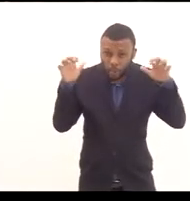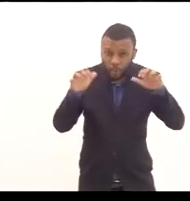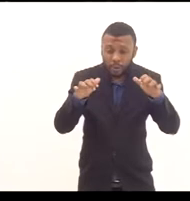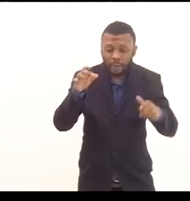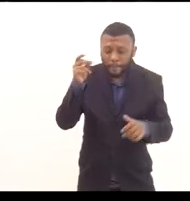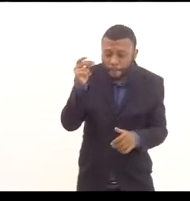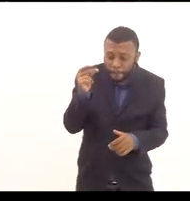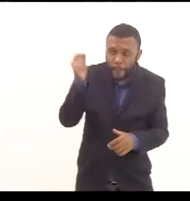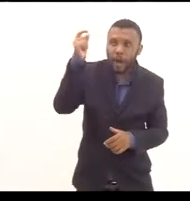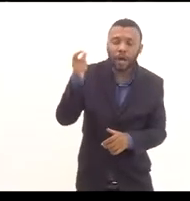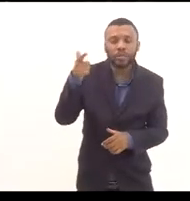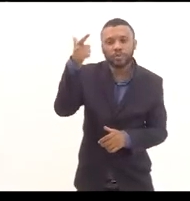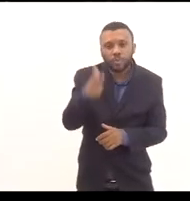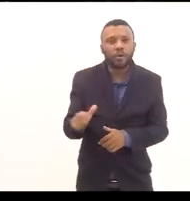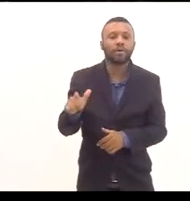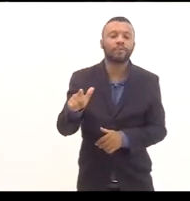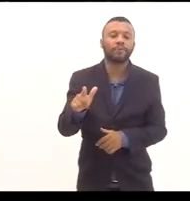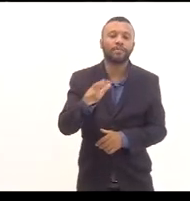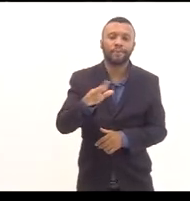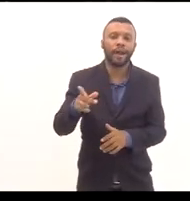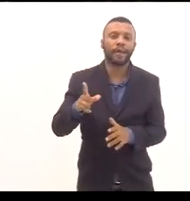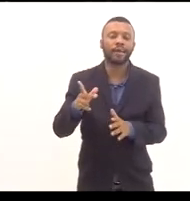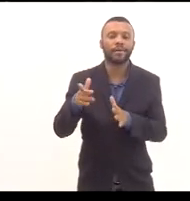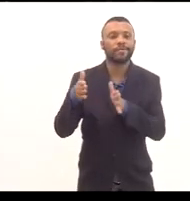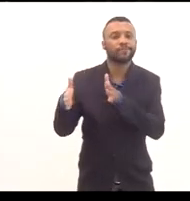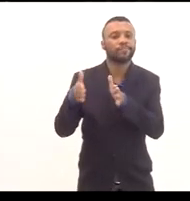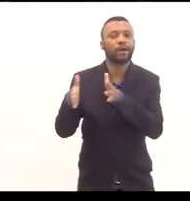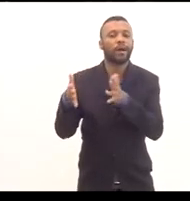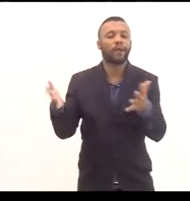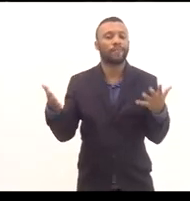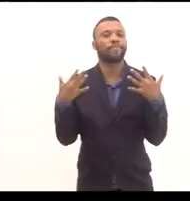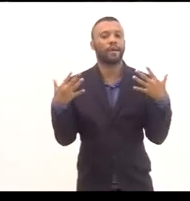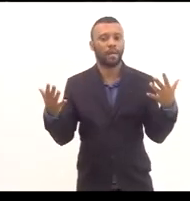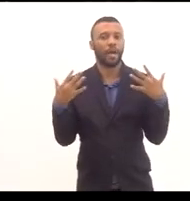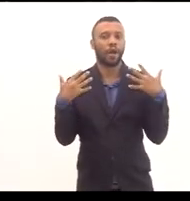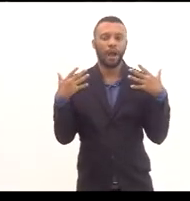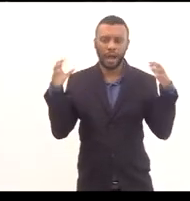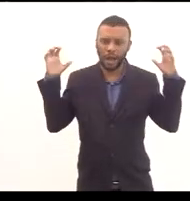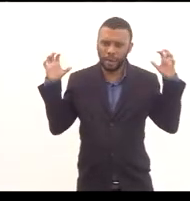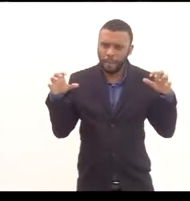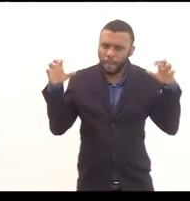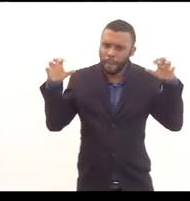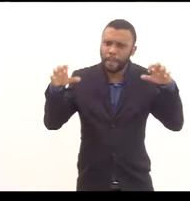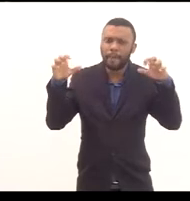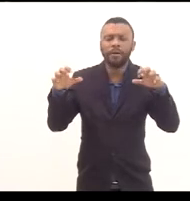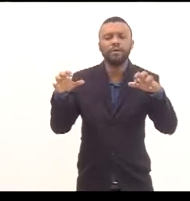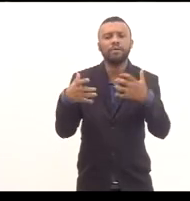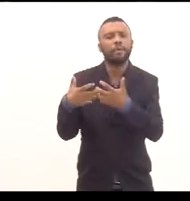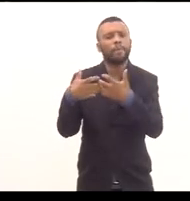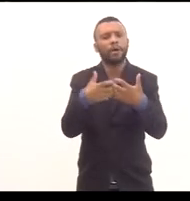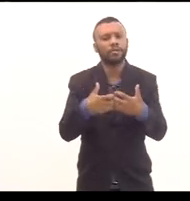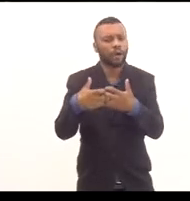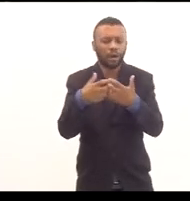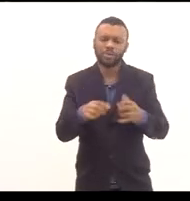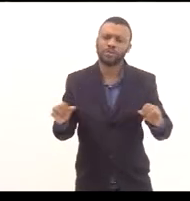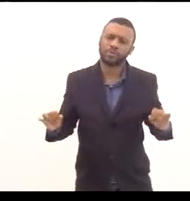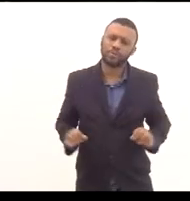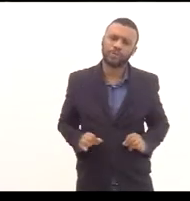olhos já estaremos de novo no no verão as chuvas vão começar a Petrópolis já sofreu várias vezes